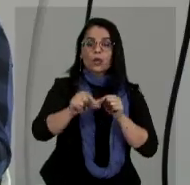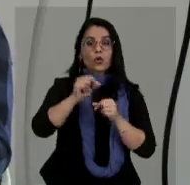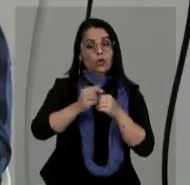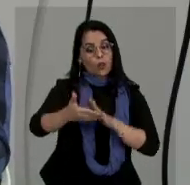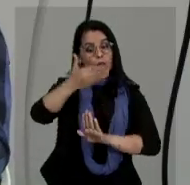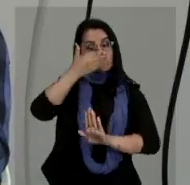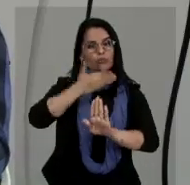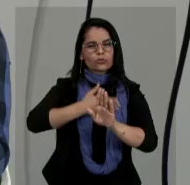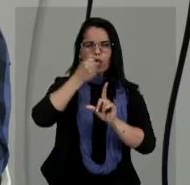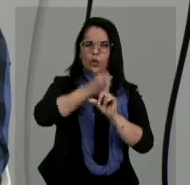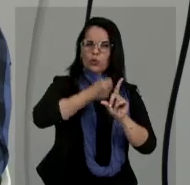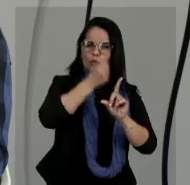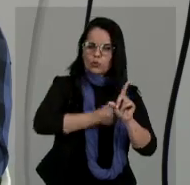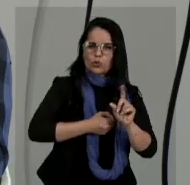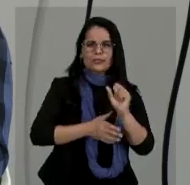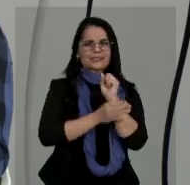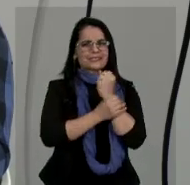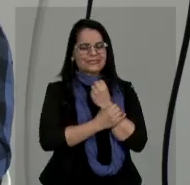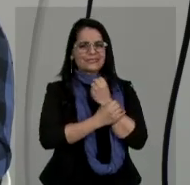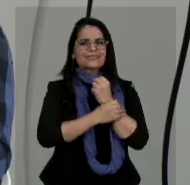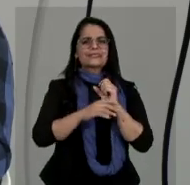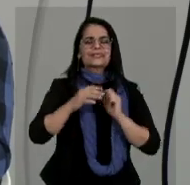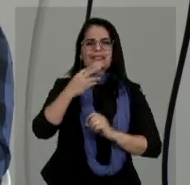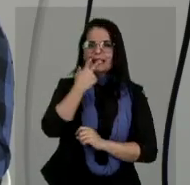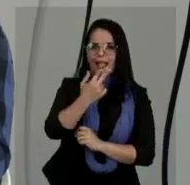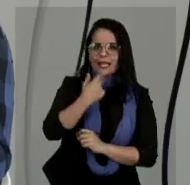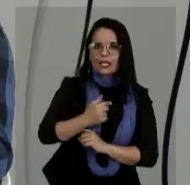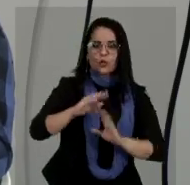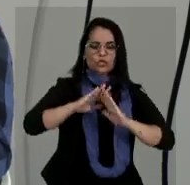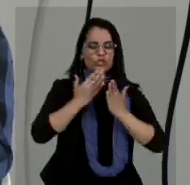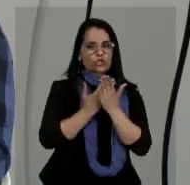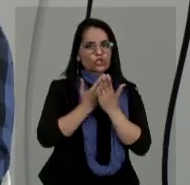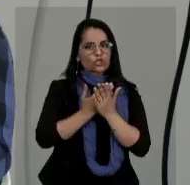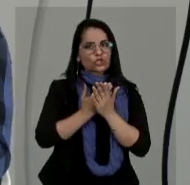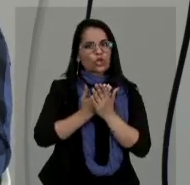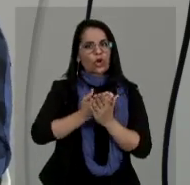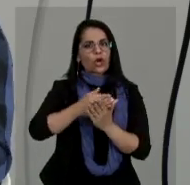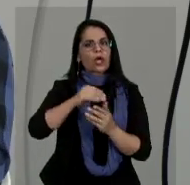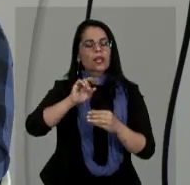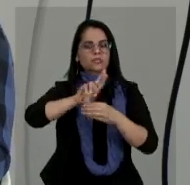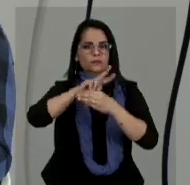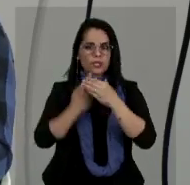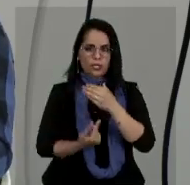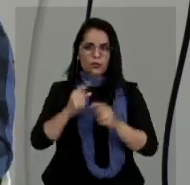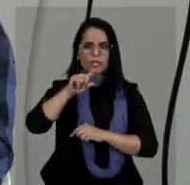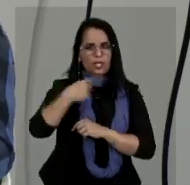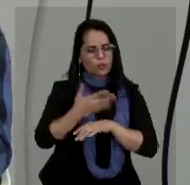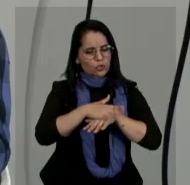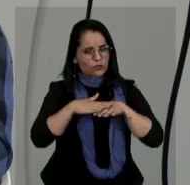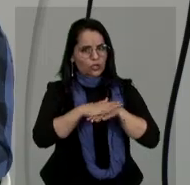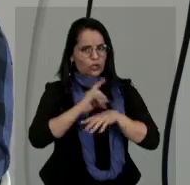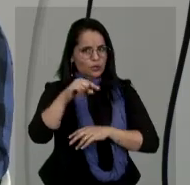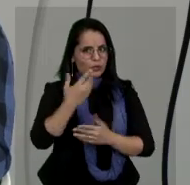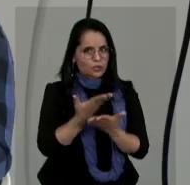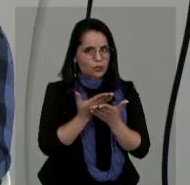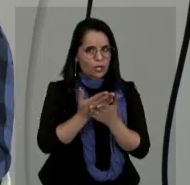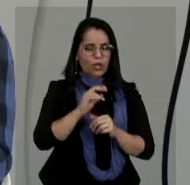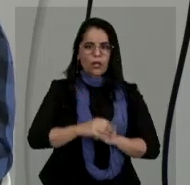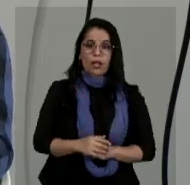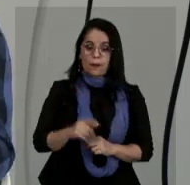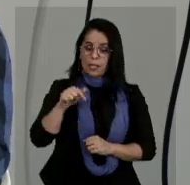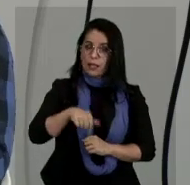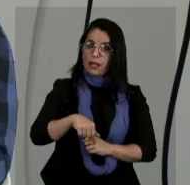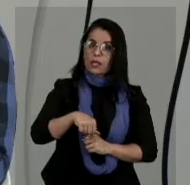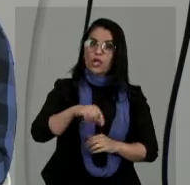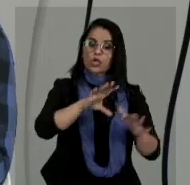também toda uma luta de garantia da língua, de escolas bilíngues, que nós vamos falar disso também numa próxima aula, mas aqui no nosso contexto,